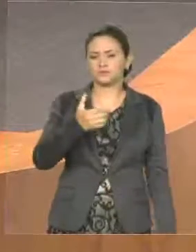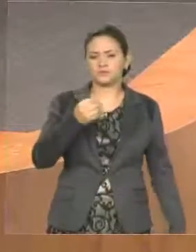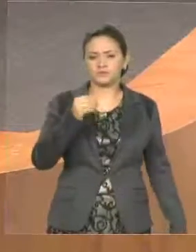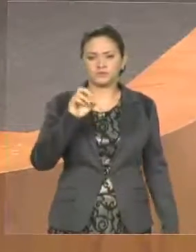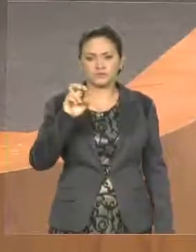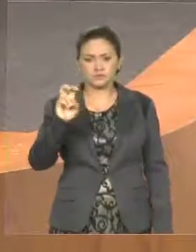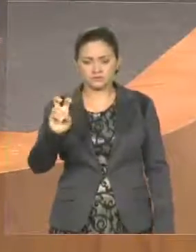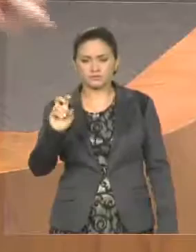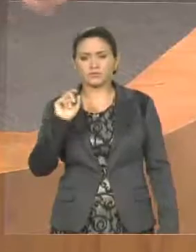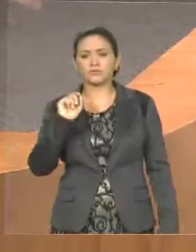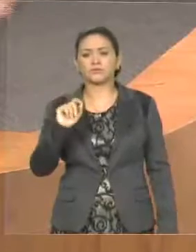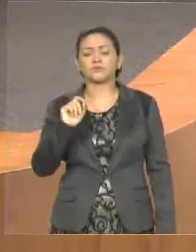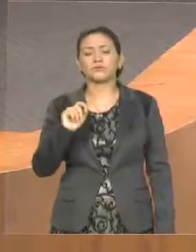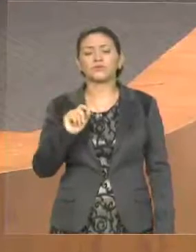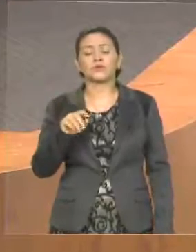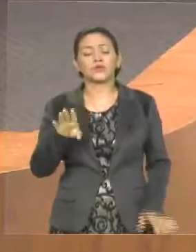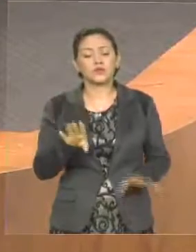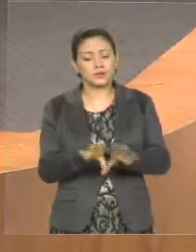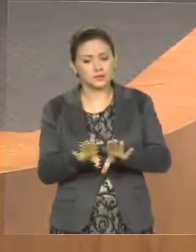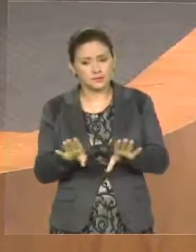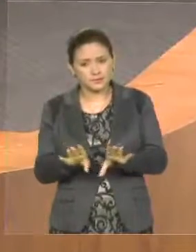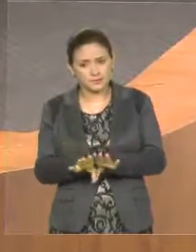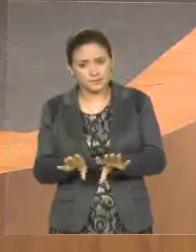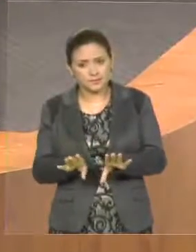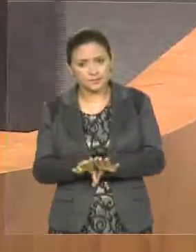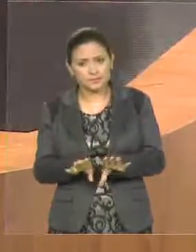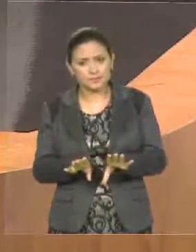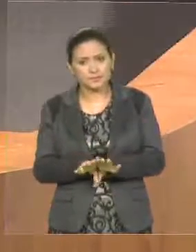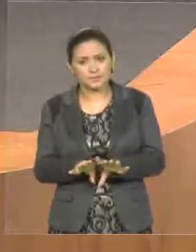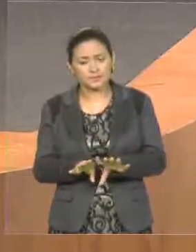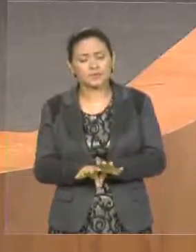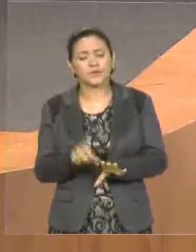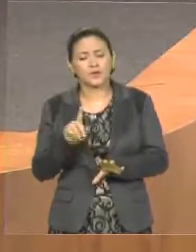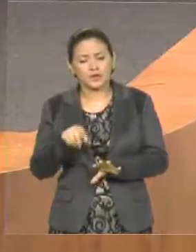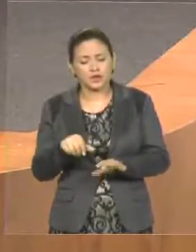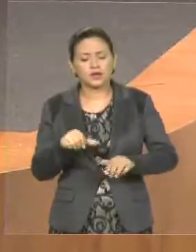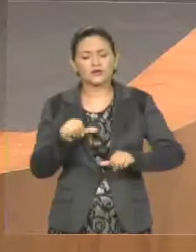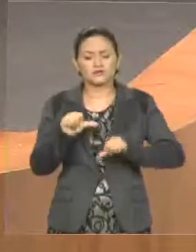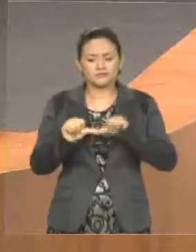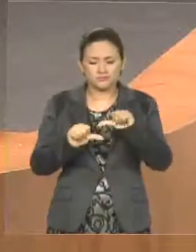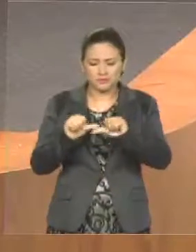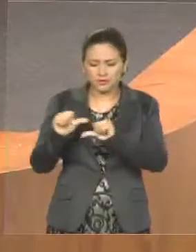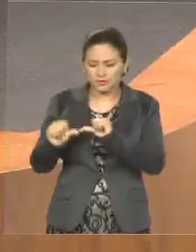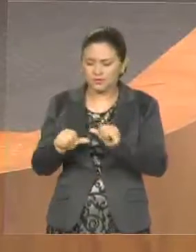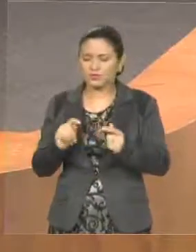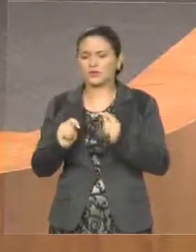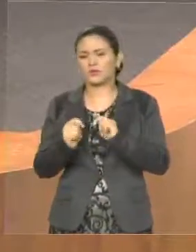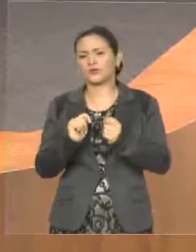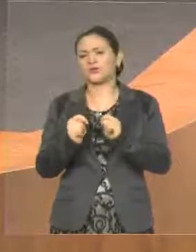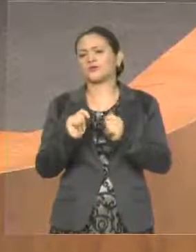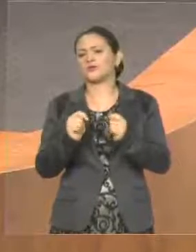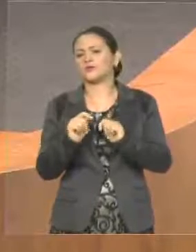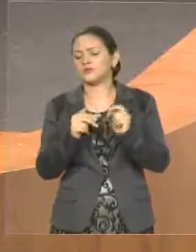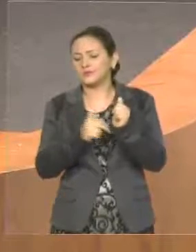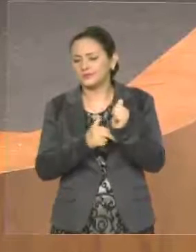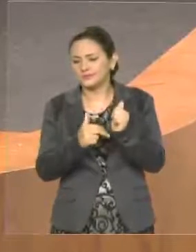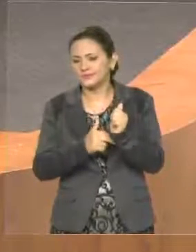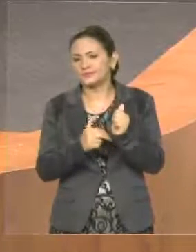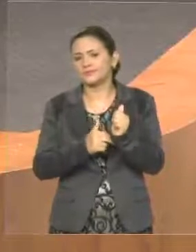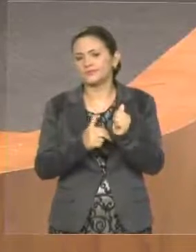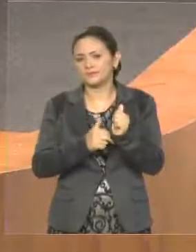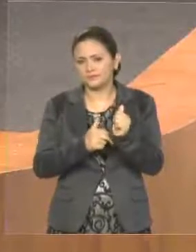faz parte do golpe do governador Flávio Dino, do golpe legislativo do governador Flávio